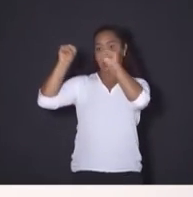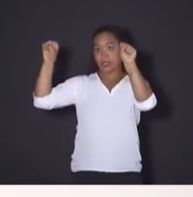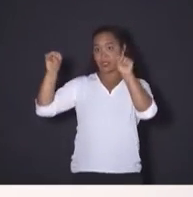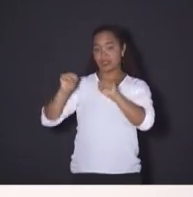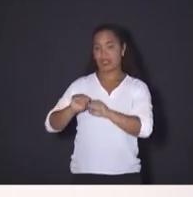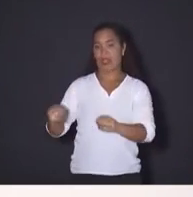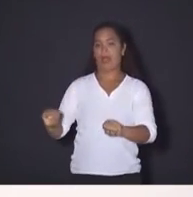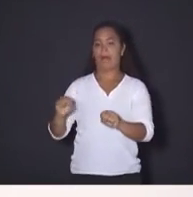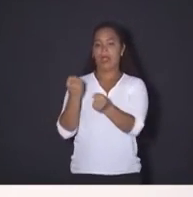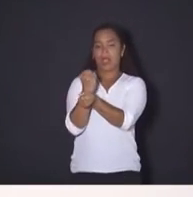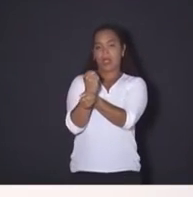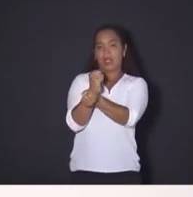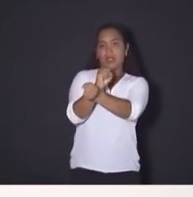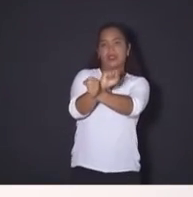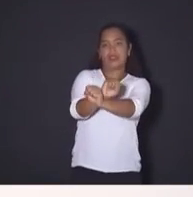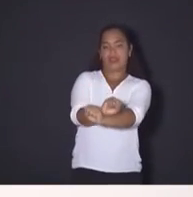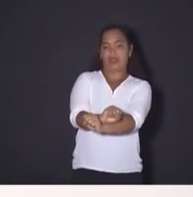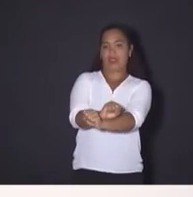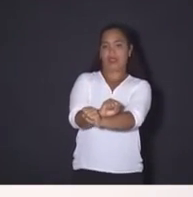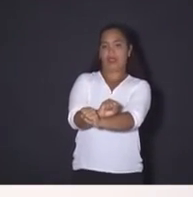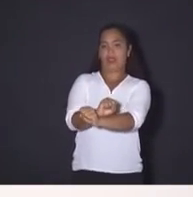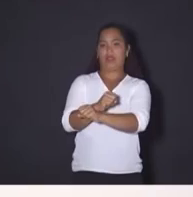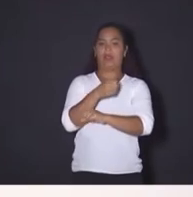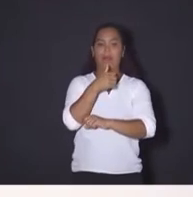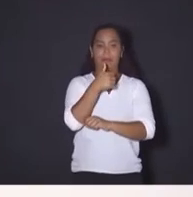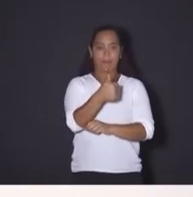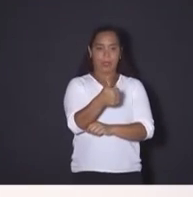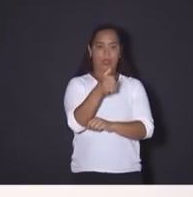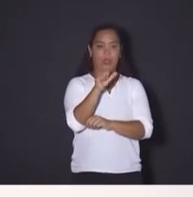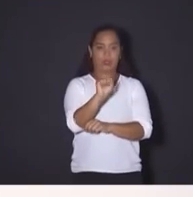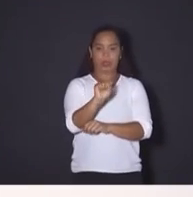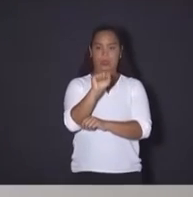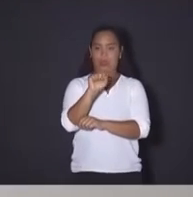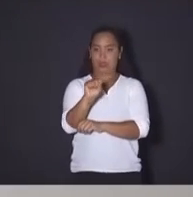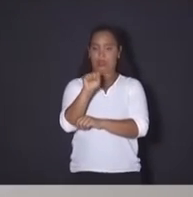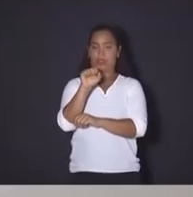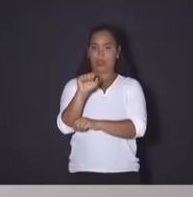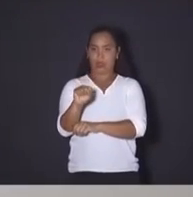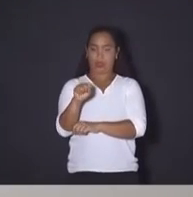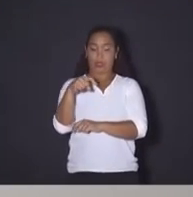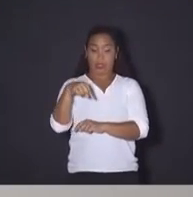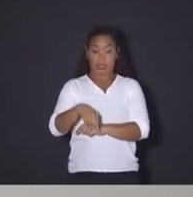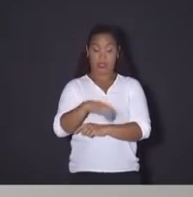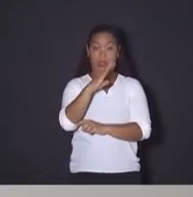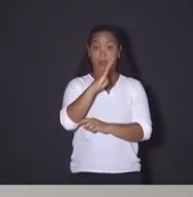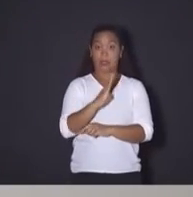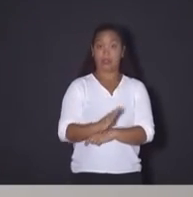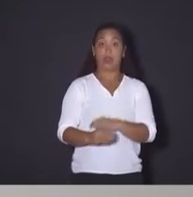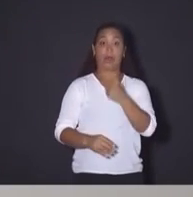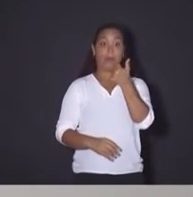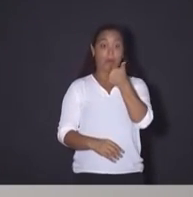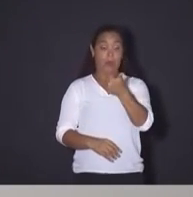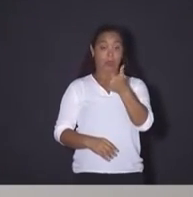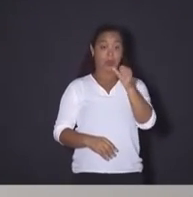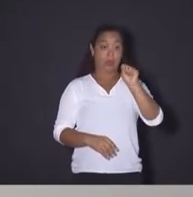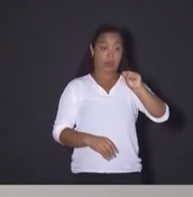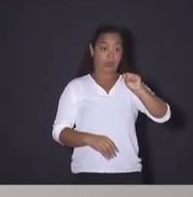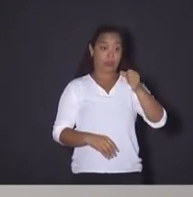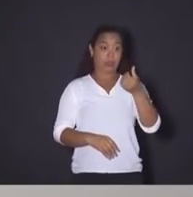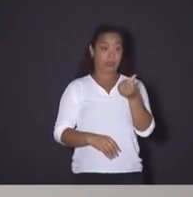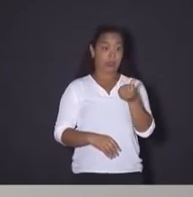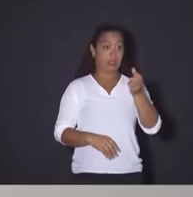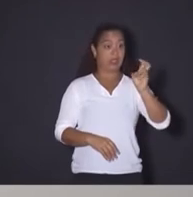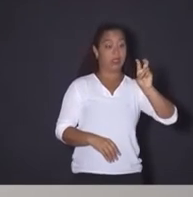desde a virada de mim 888 no caso do brasil 1865 para estados unidos